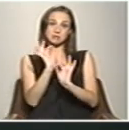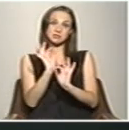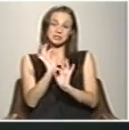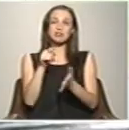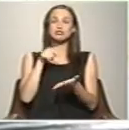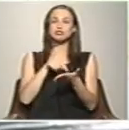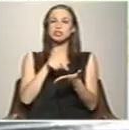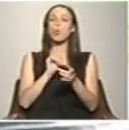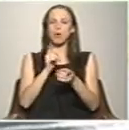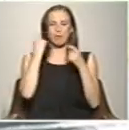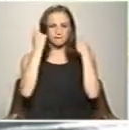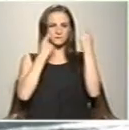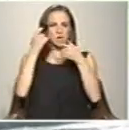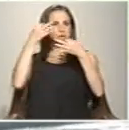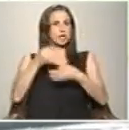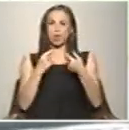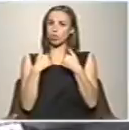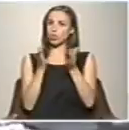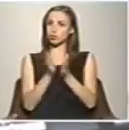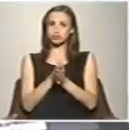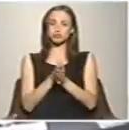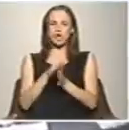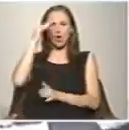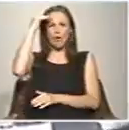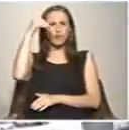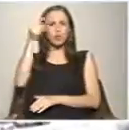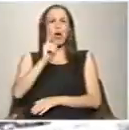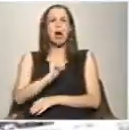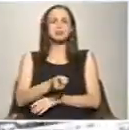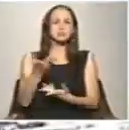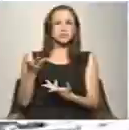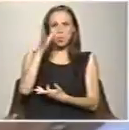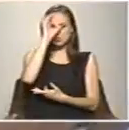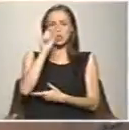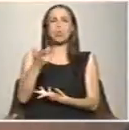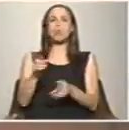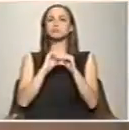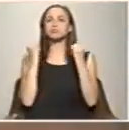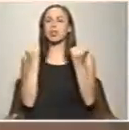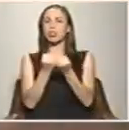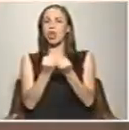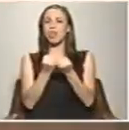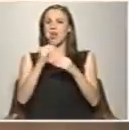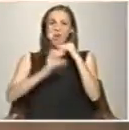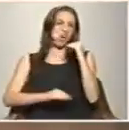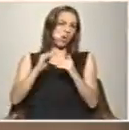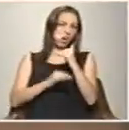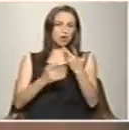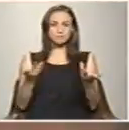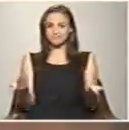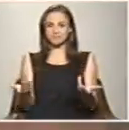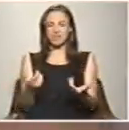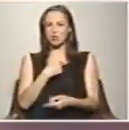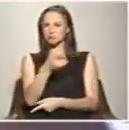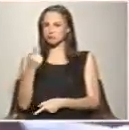uma reflexão séria por todos. Que futuro terá o Estado de Providência numa sociedade tão desequilibrada? Estaremos